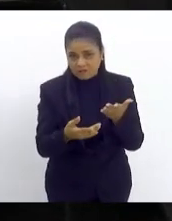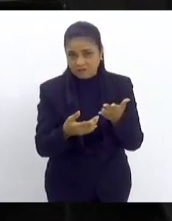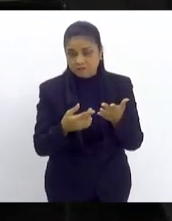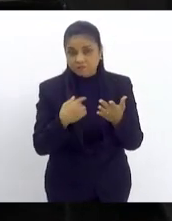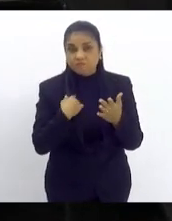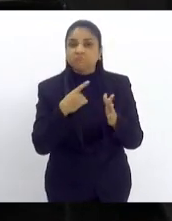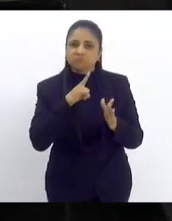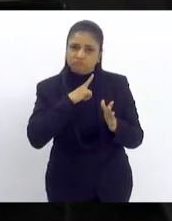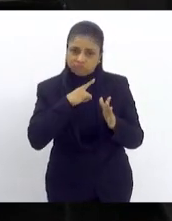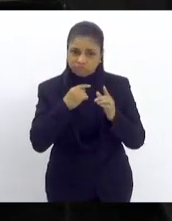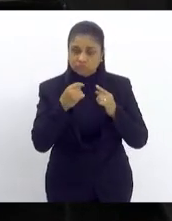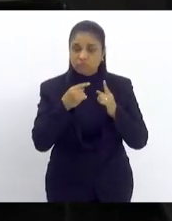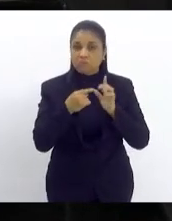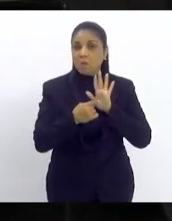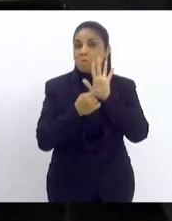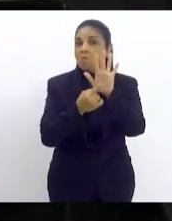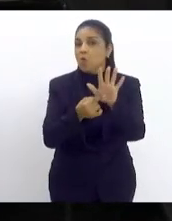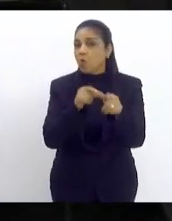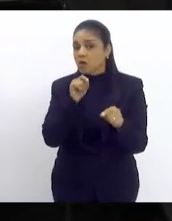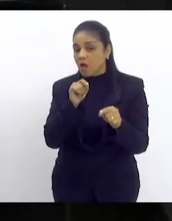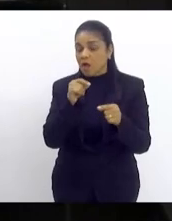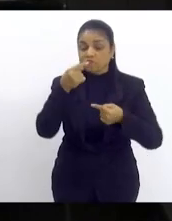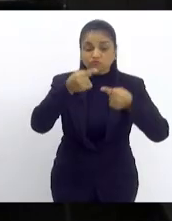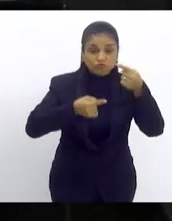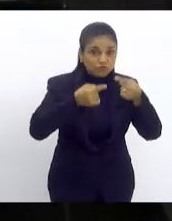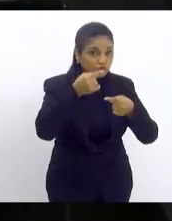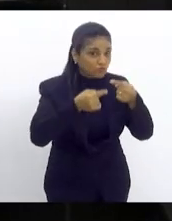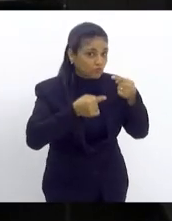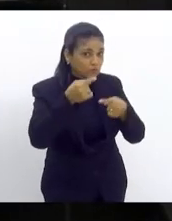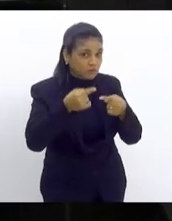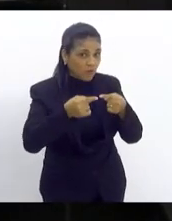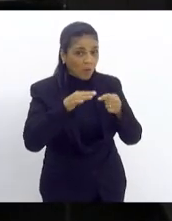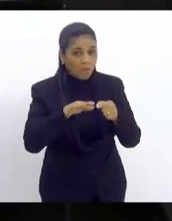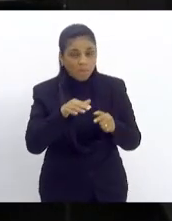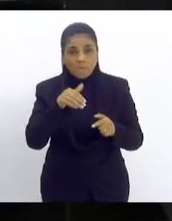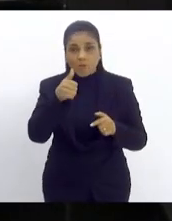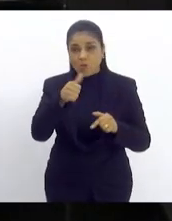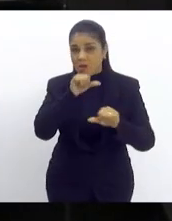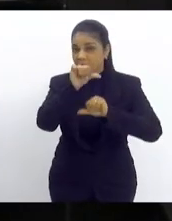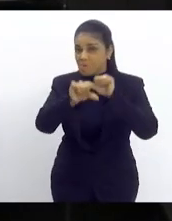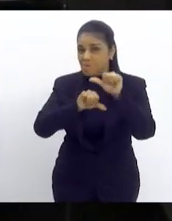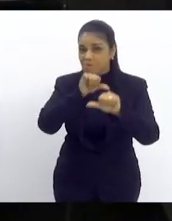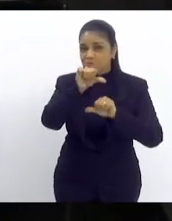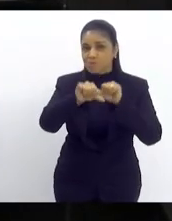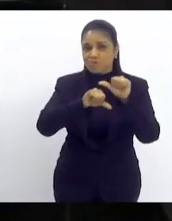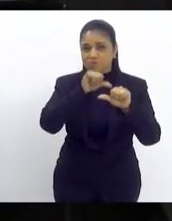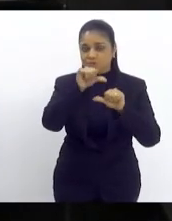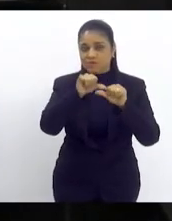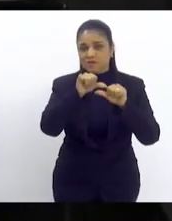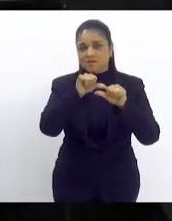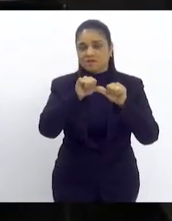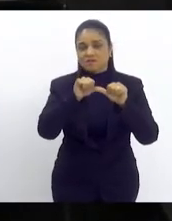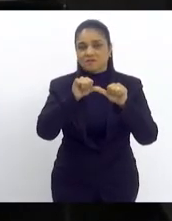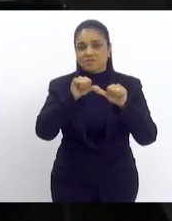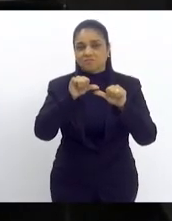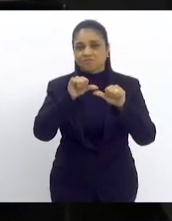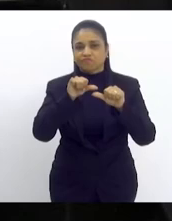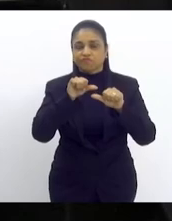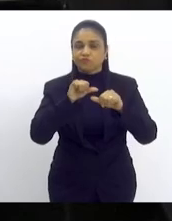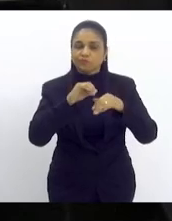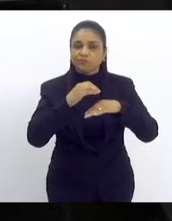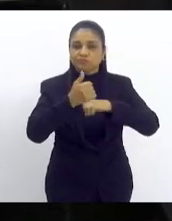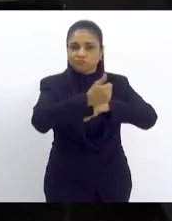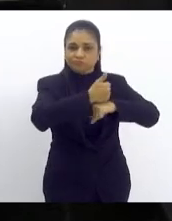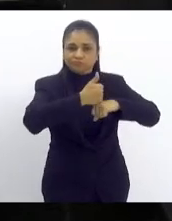estudo eventual discussão de melhoria e mudança na carreira do magistério